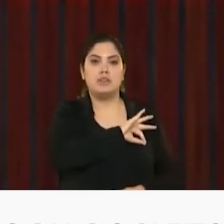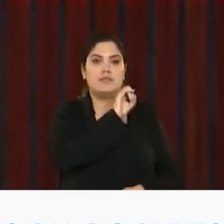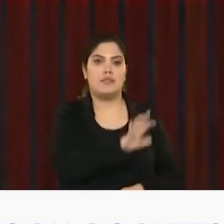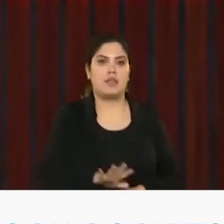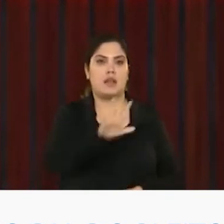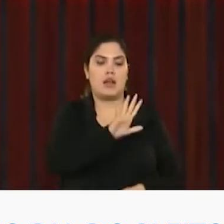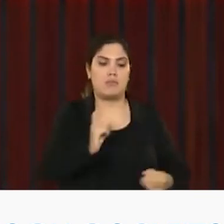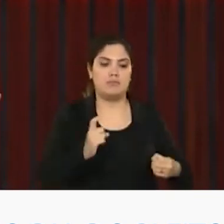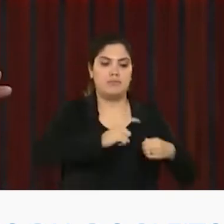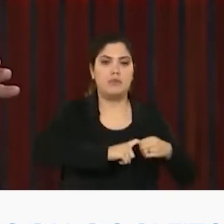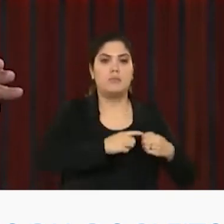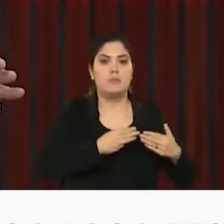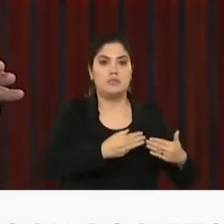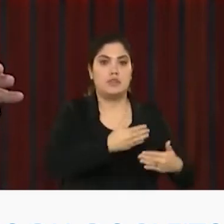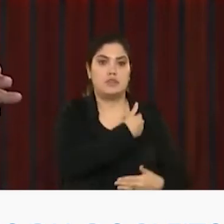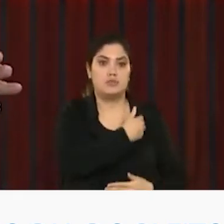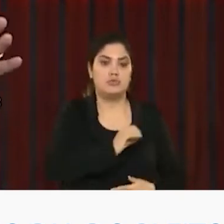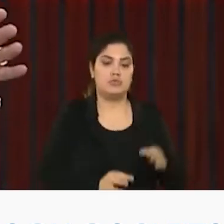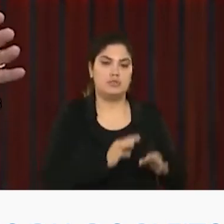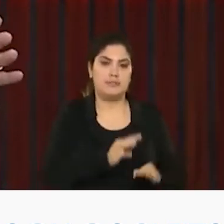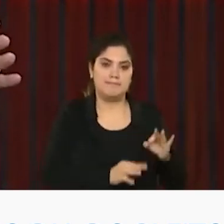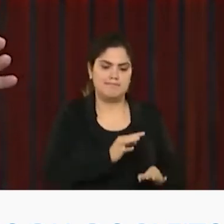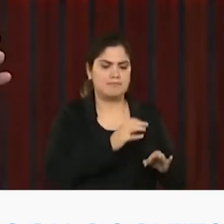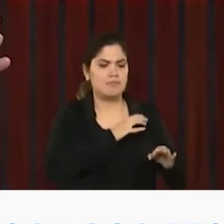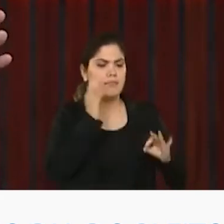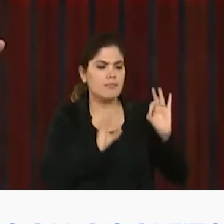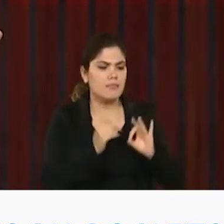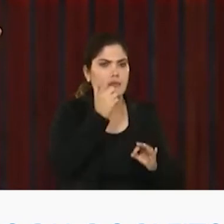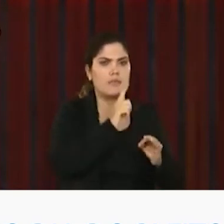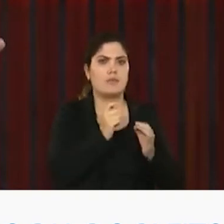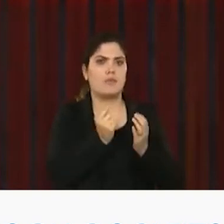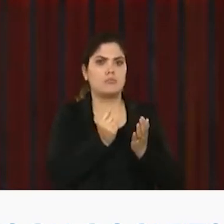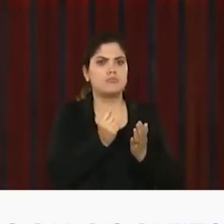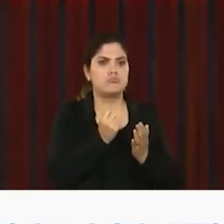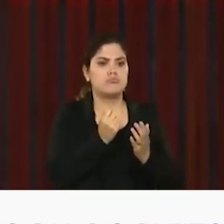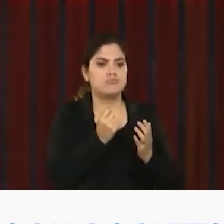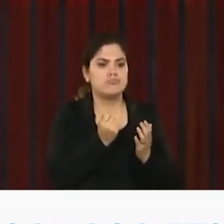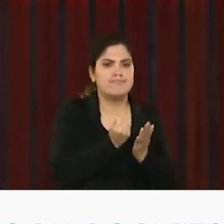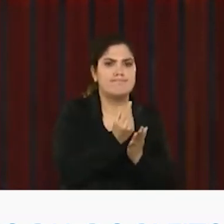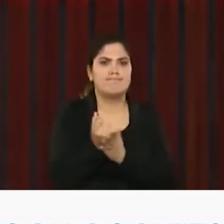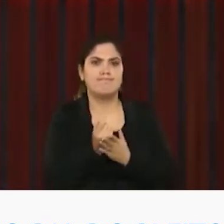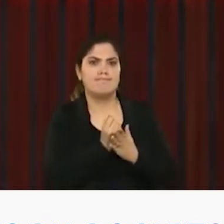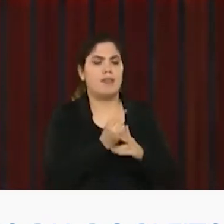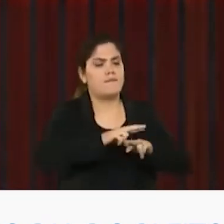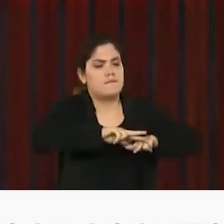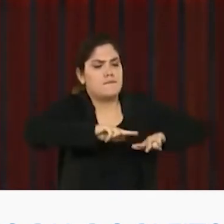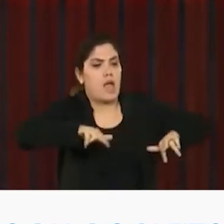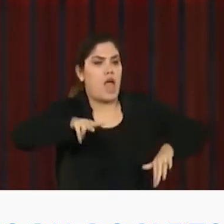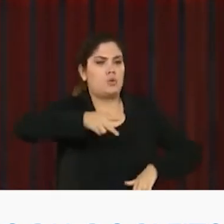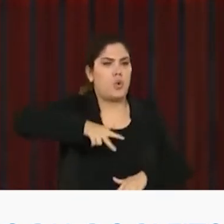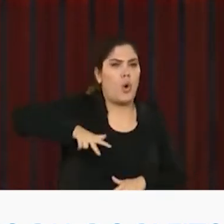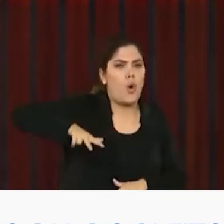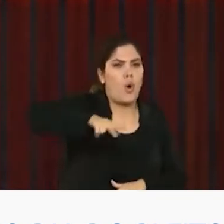o apoio do Ministério da Justiça, se aparelhou adquirindo uma expressiva quantidade de drones